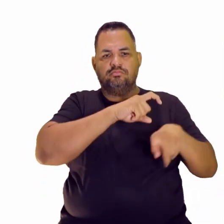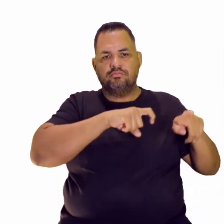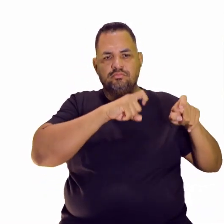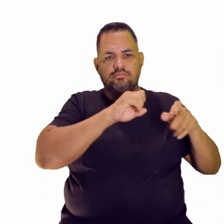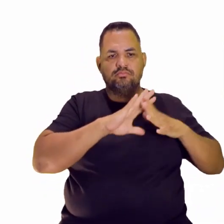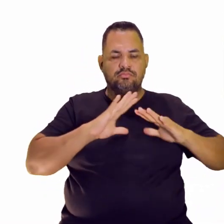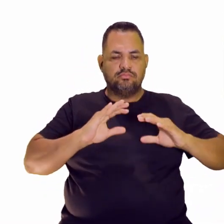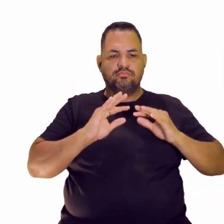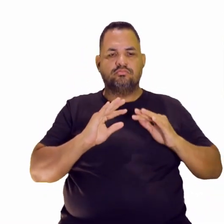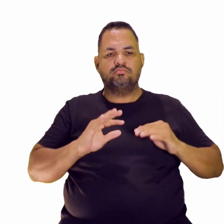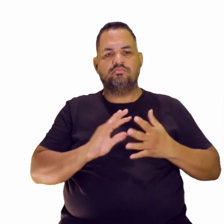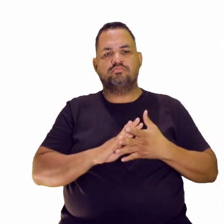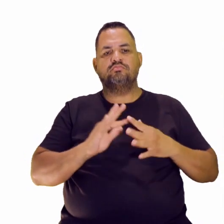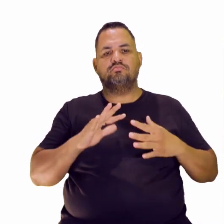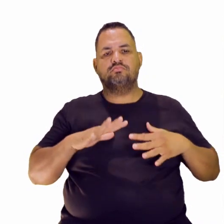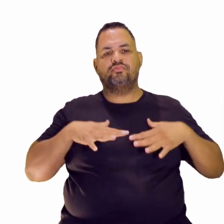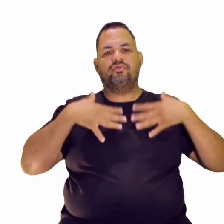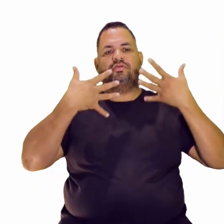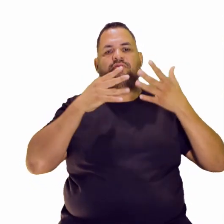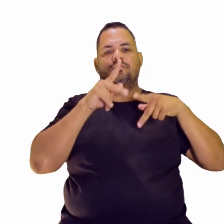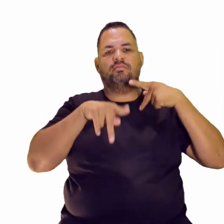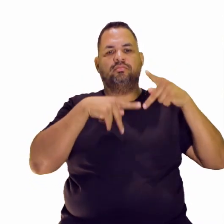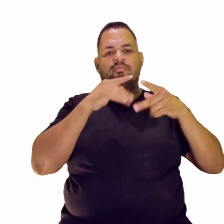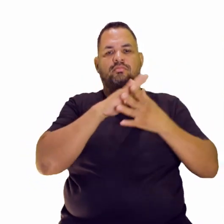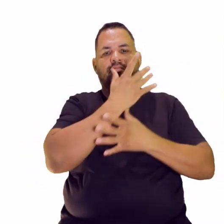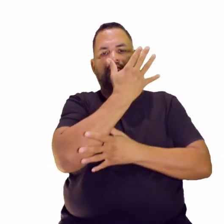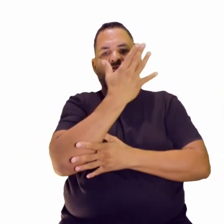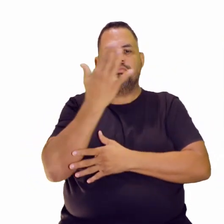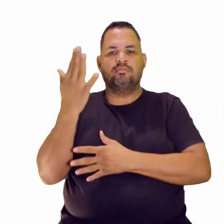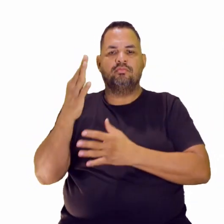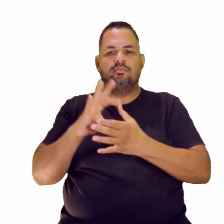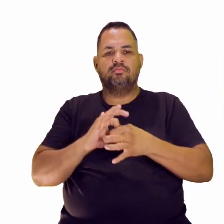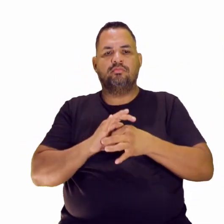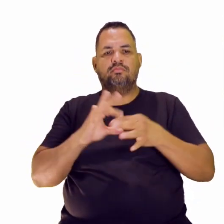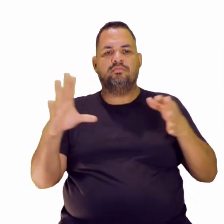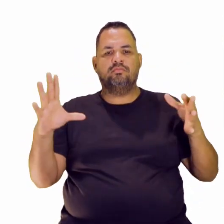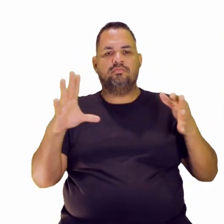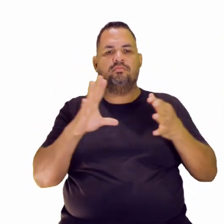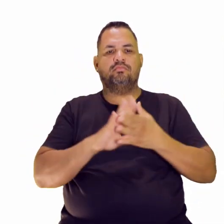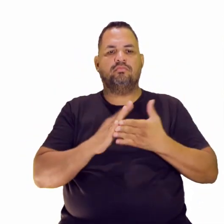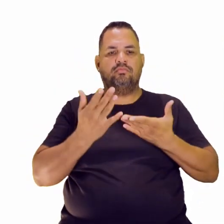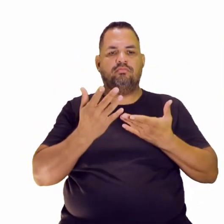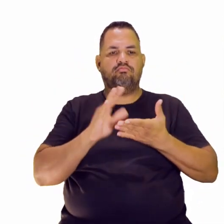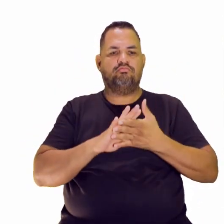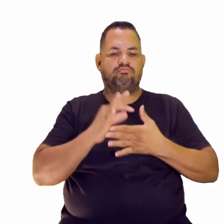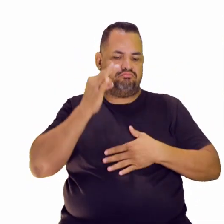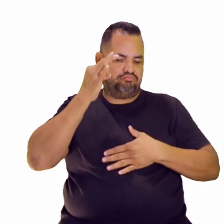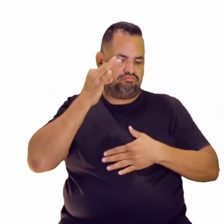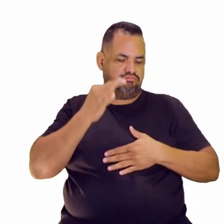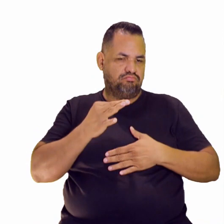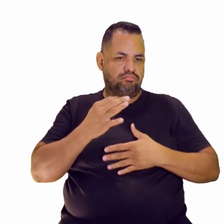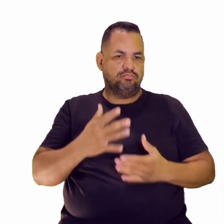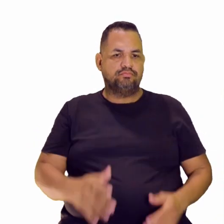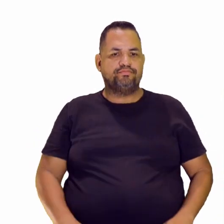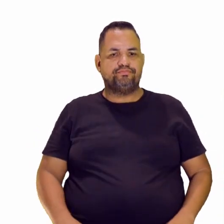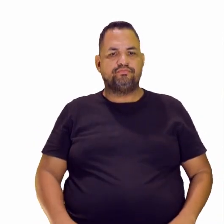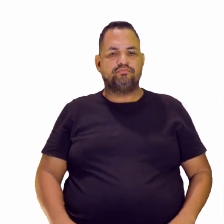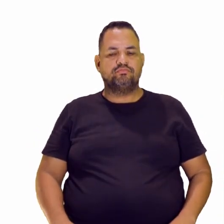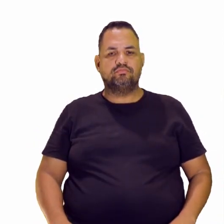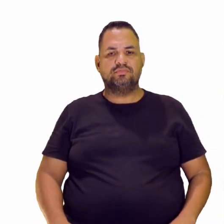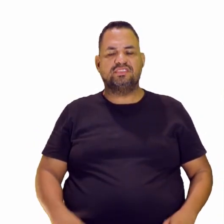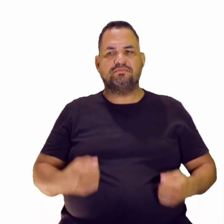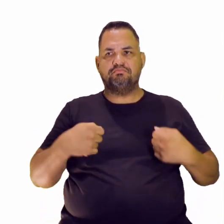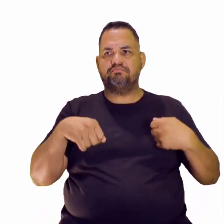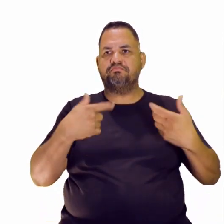rurais, as festas populares, paisagens com independência da fidelidade ao real. Quer dizer,